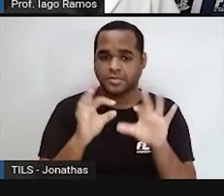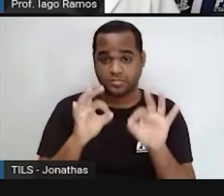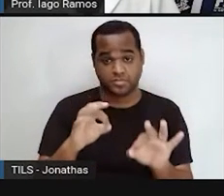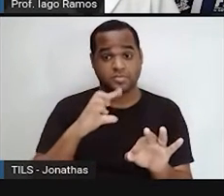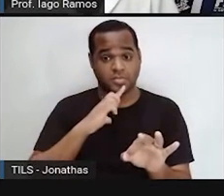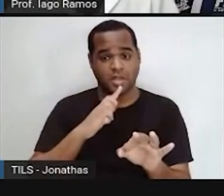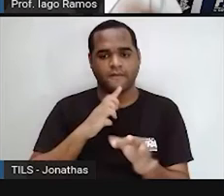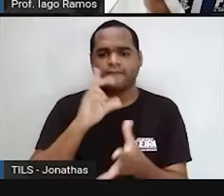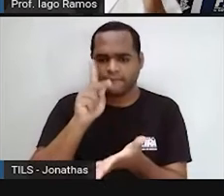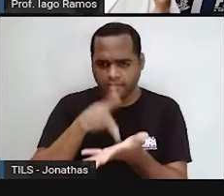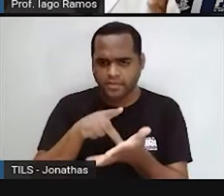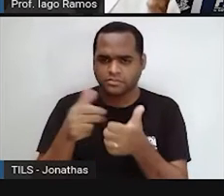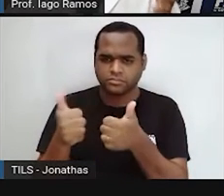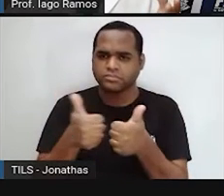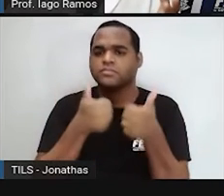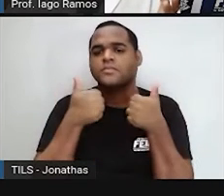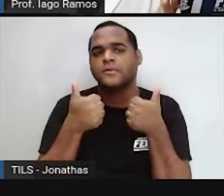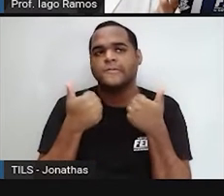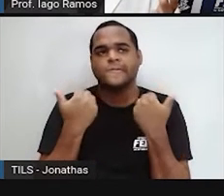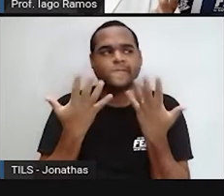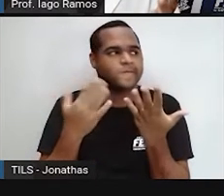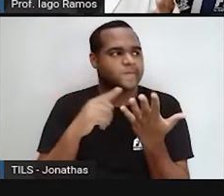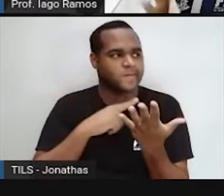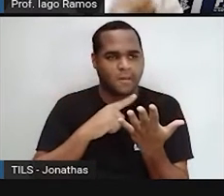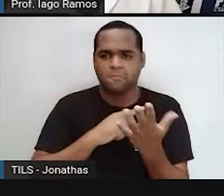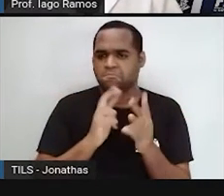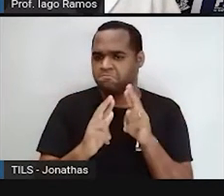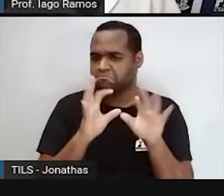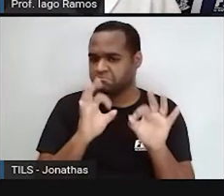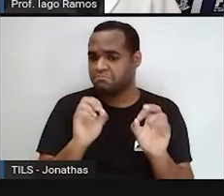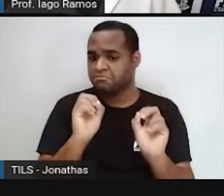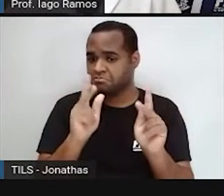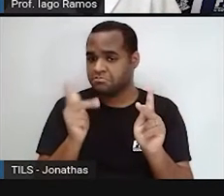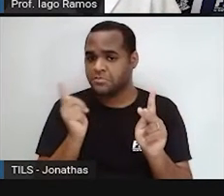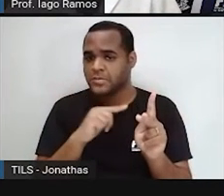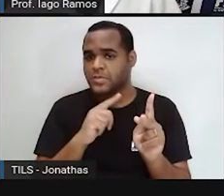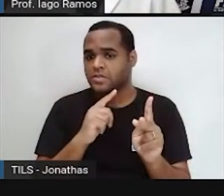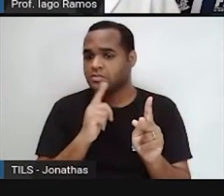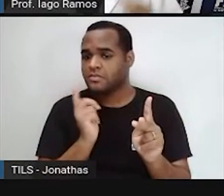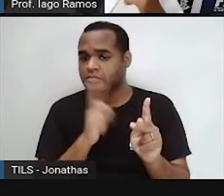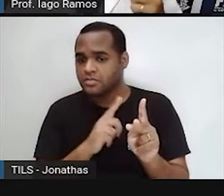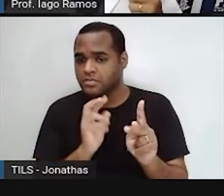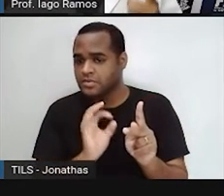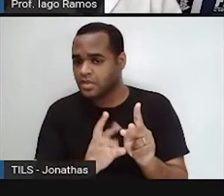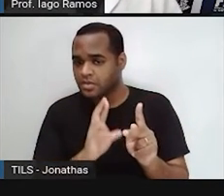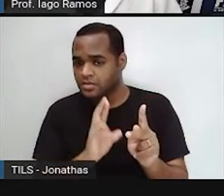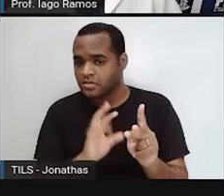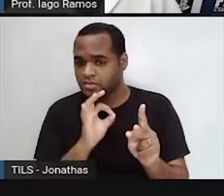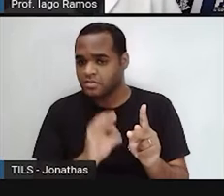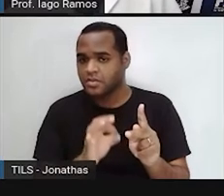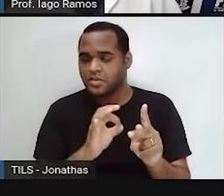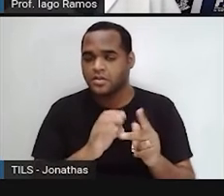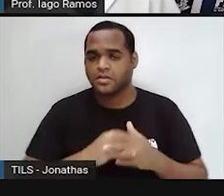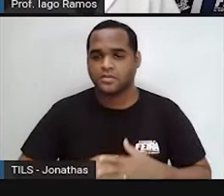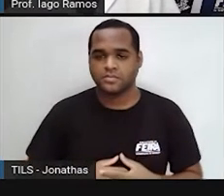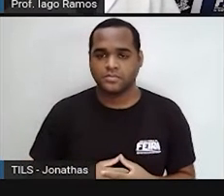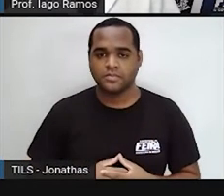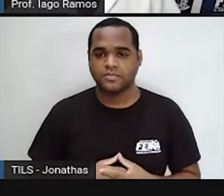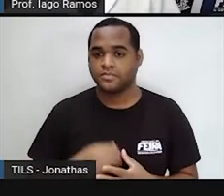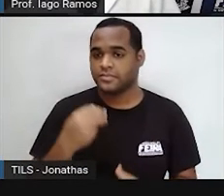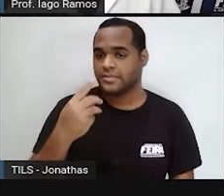é verdade sim deu sua resposta Será que você acertou vamos ver